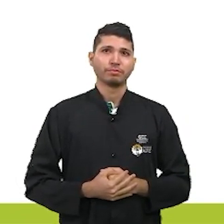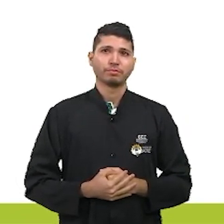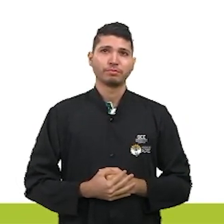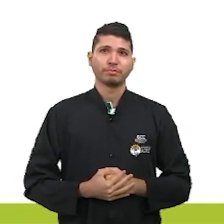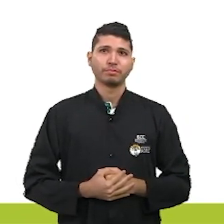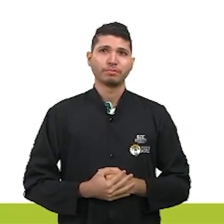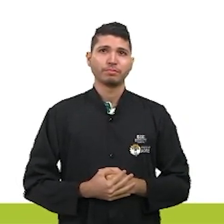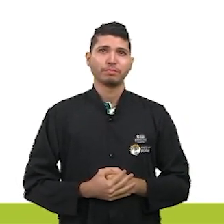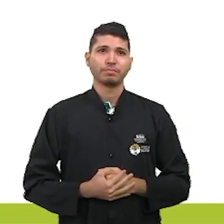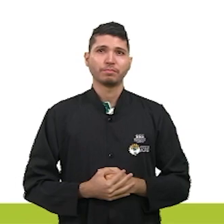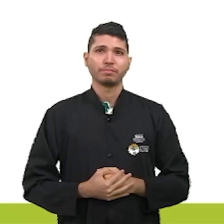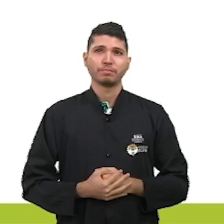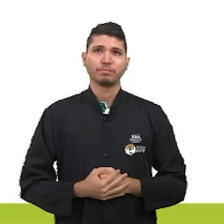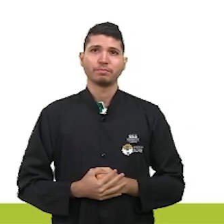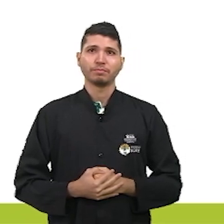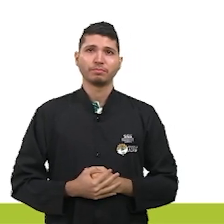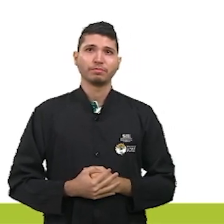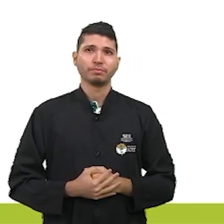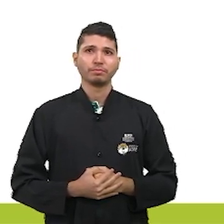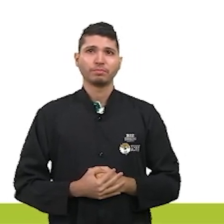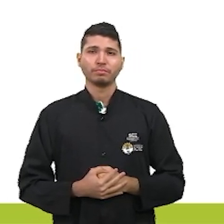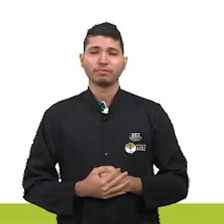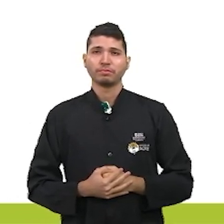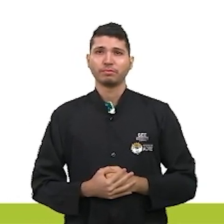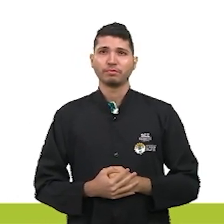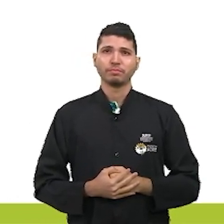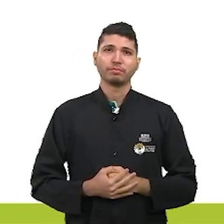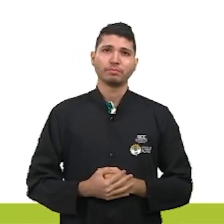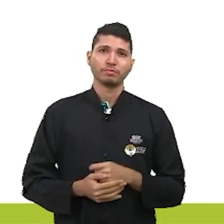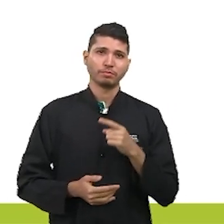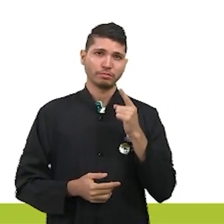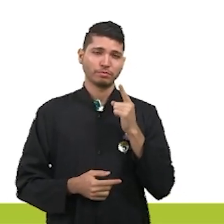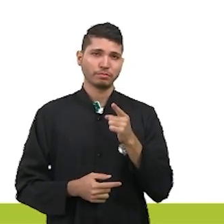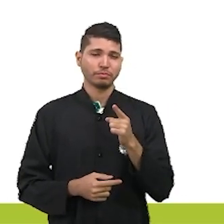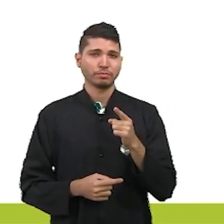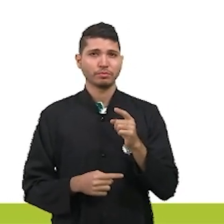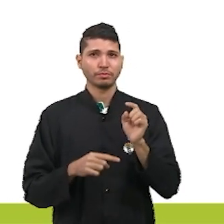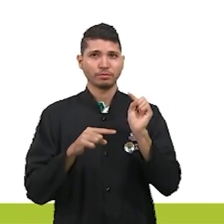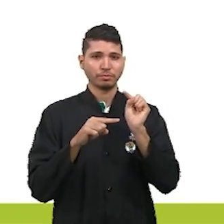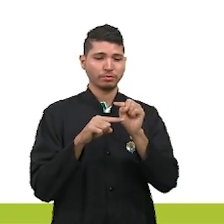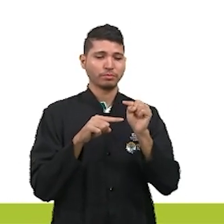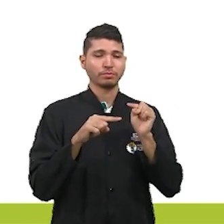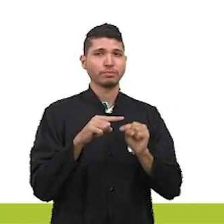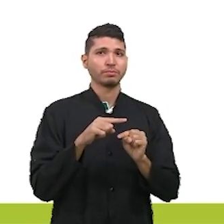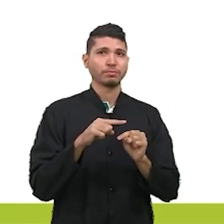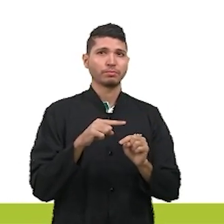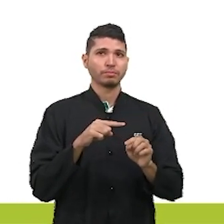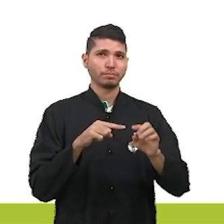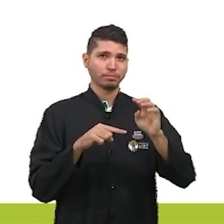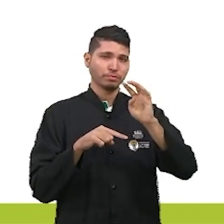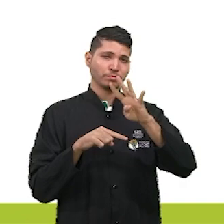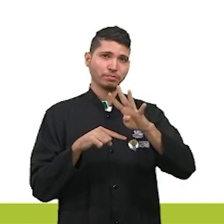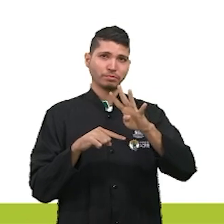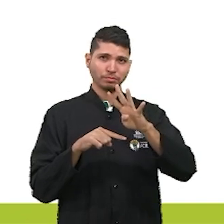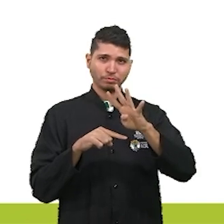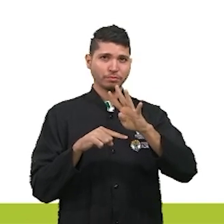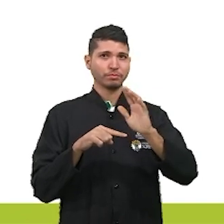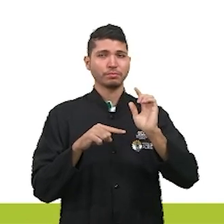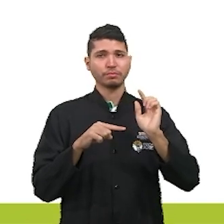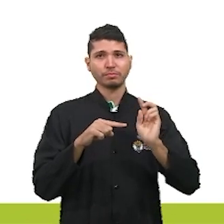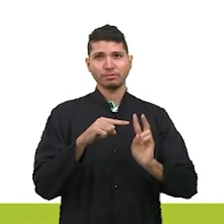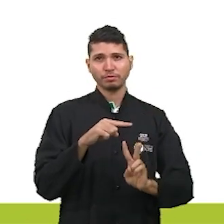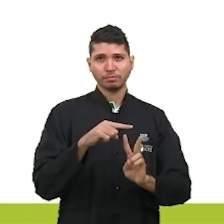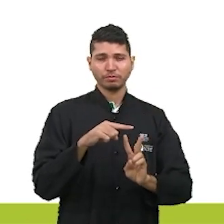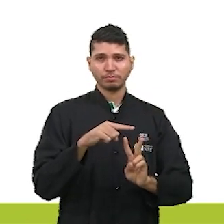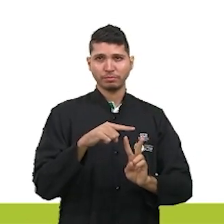para descontar esses excessos, você vai dividir da seguinte maneira. 2 fatorial para a quantidade de